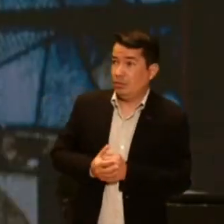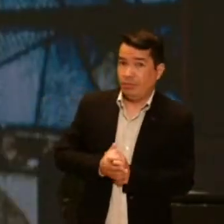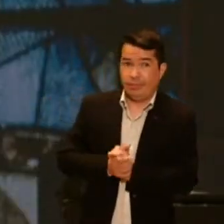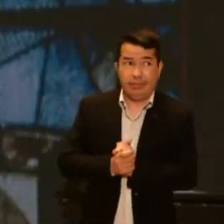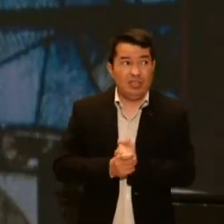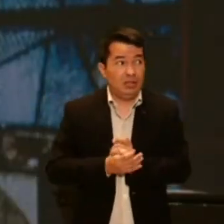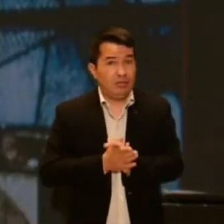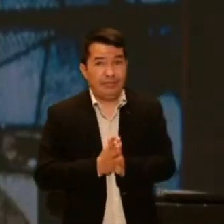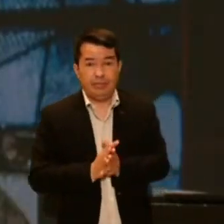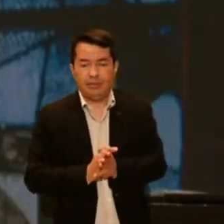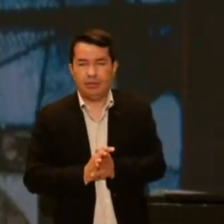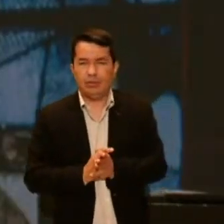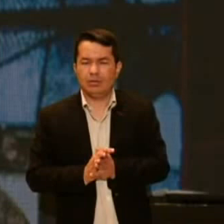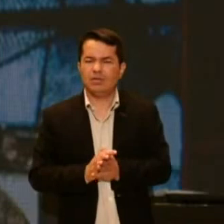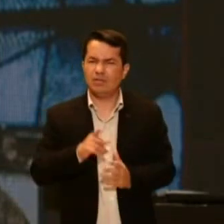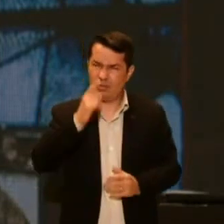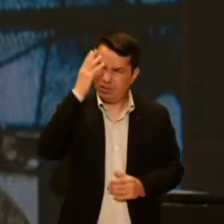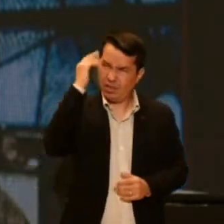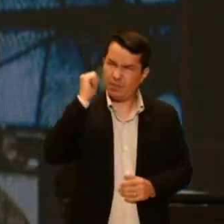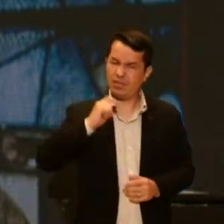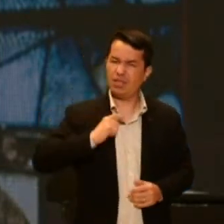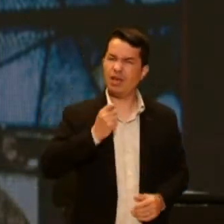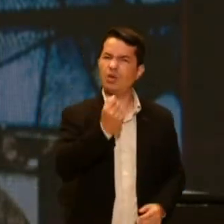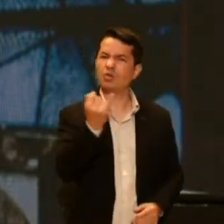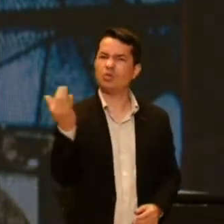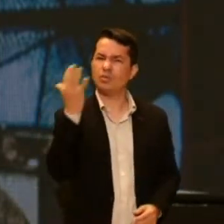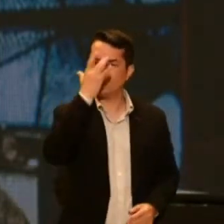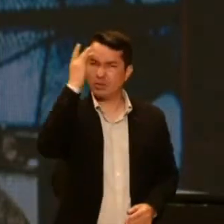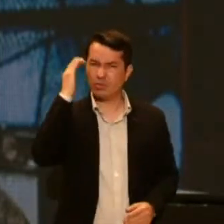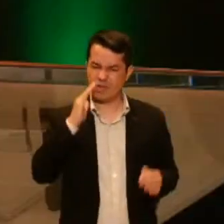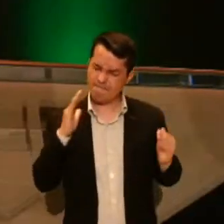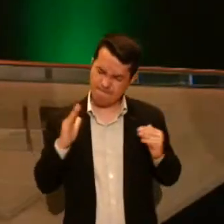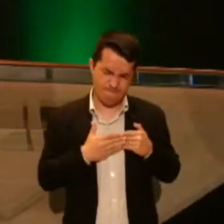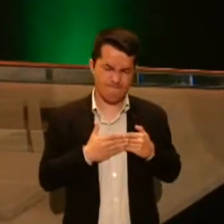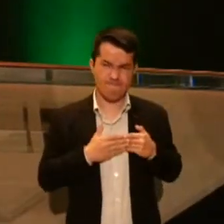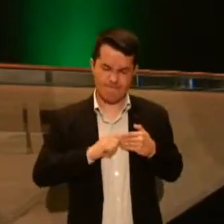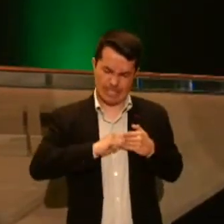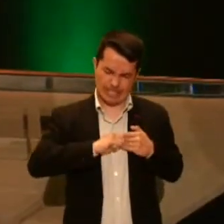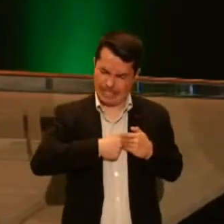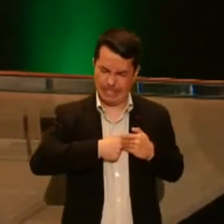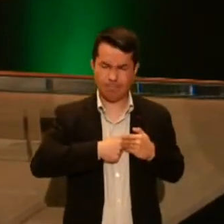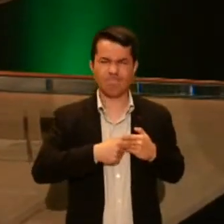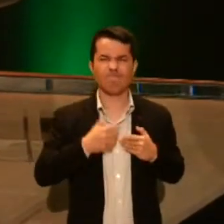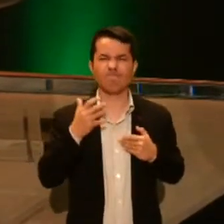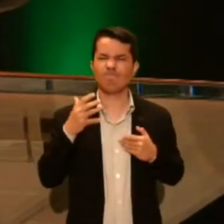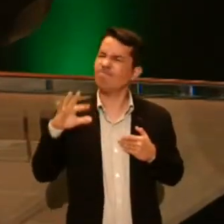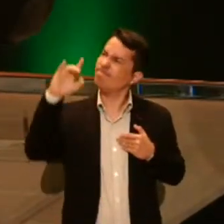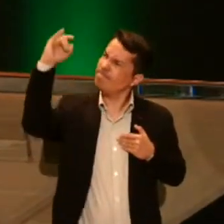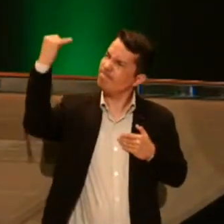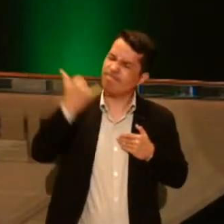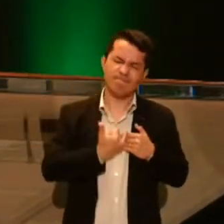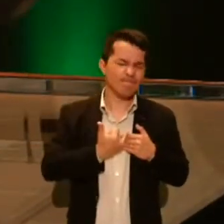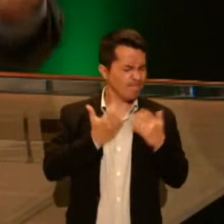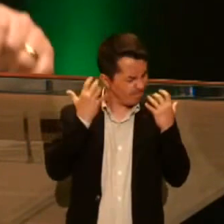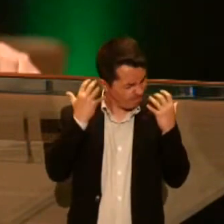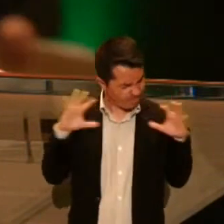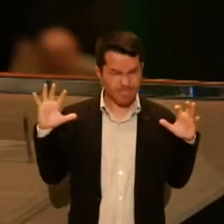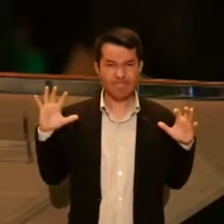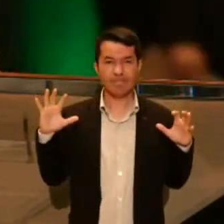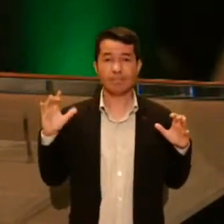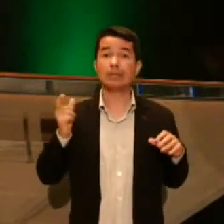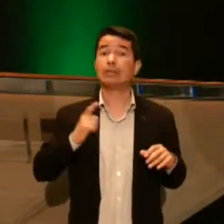indiferentes à voz de Deus, mas lutam com Deus e com a sua